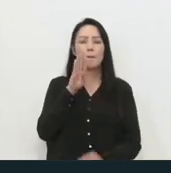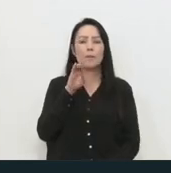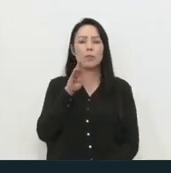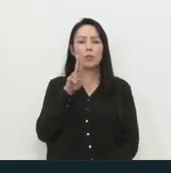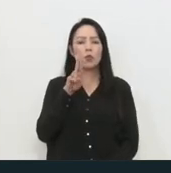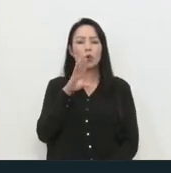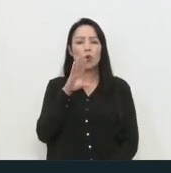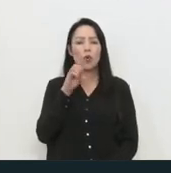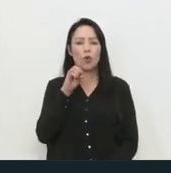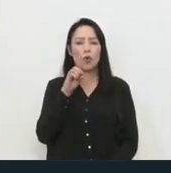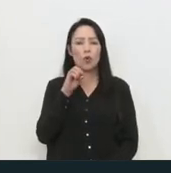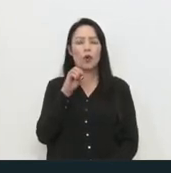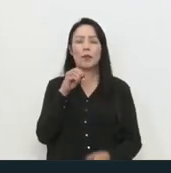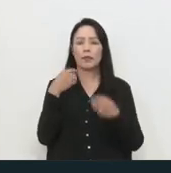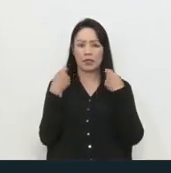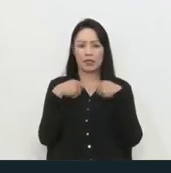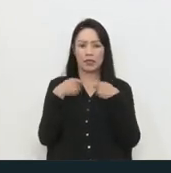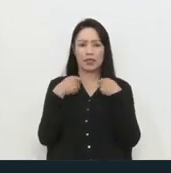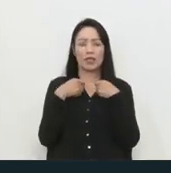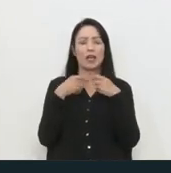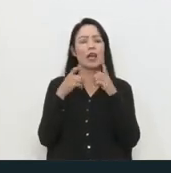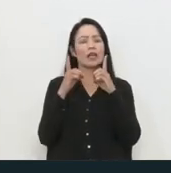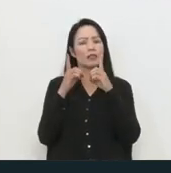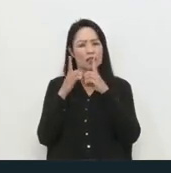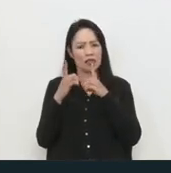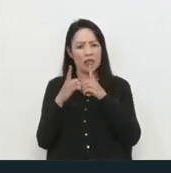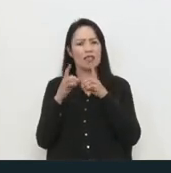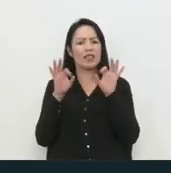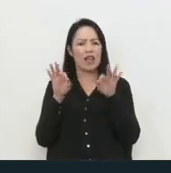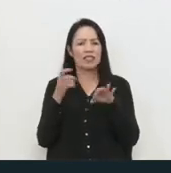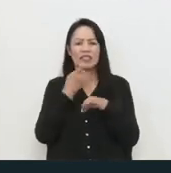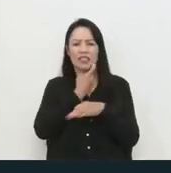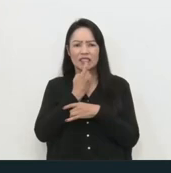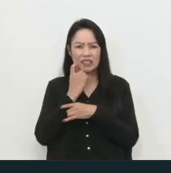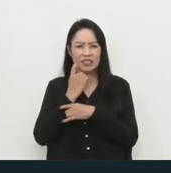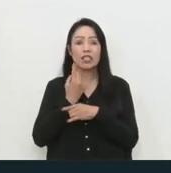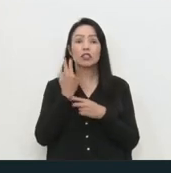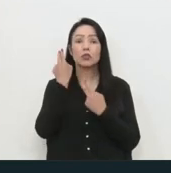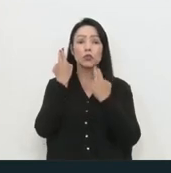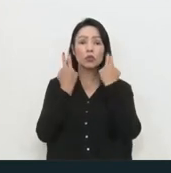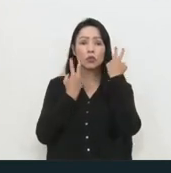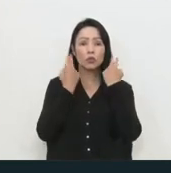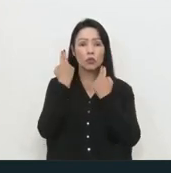atendam a parte de dentista lá de cirurgia